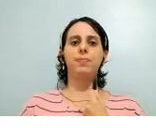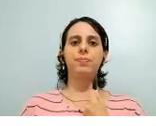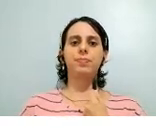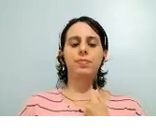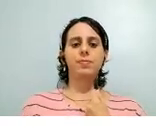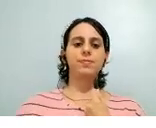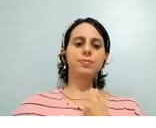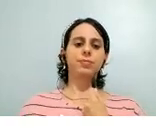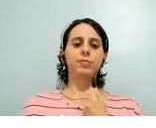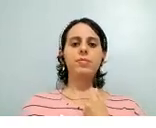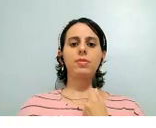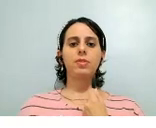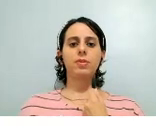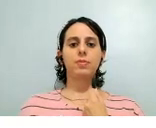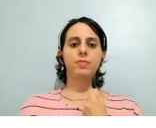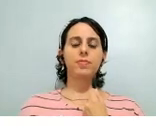ali.